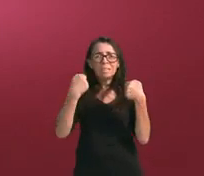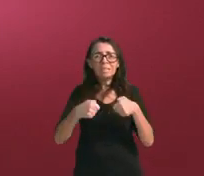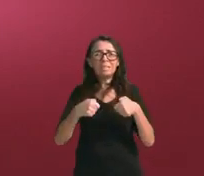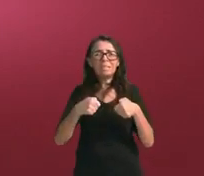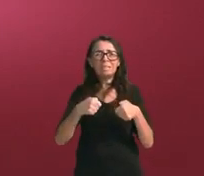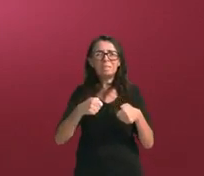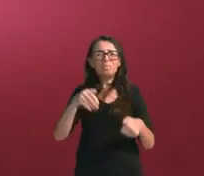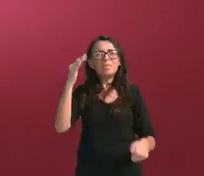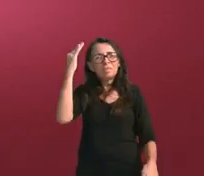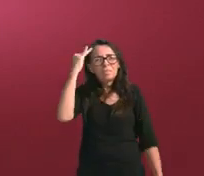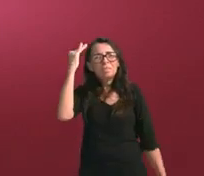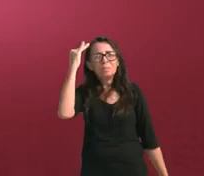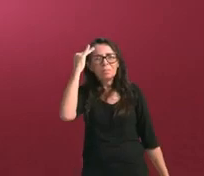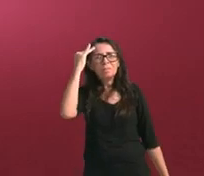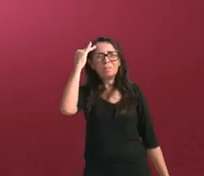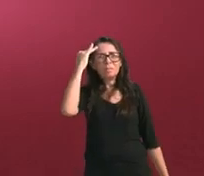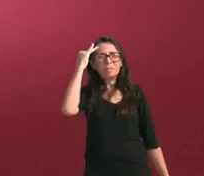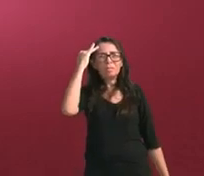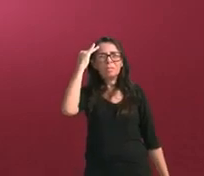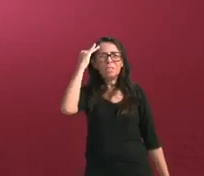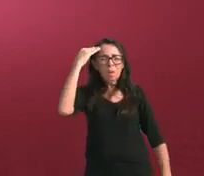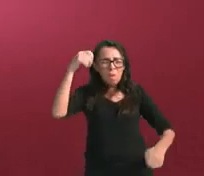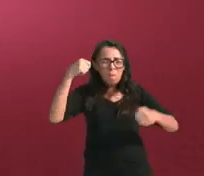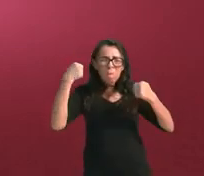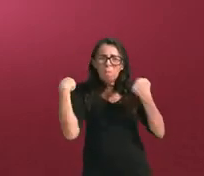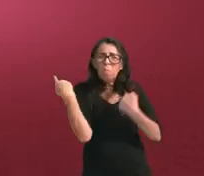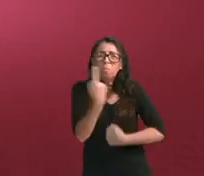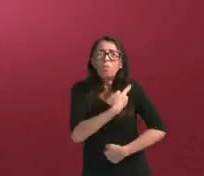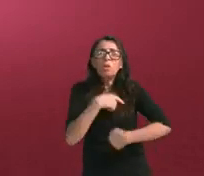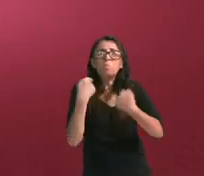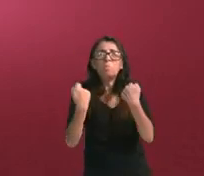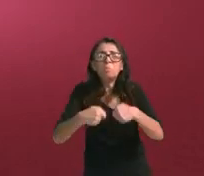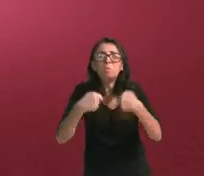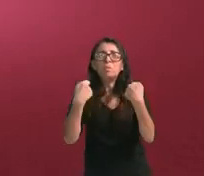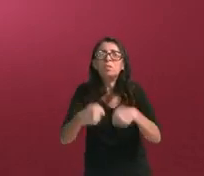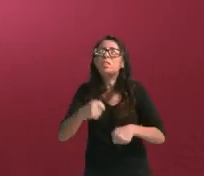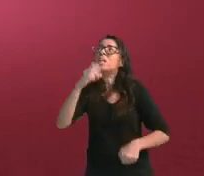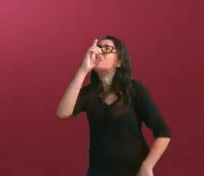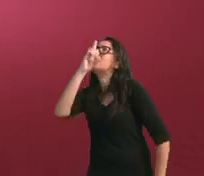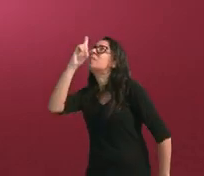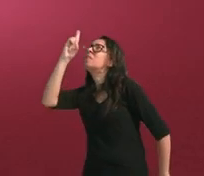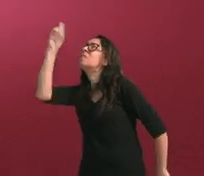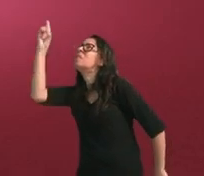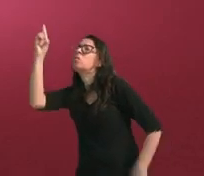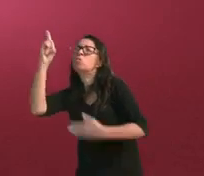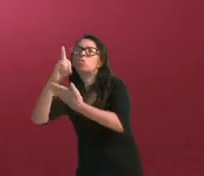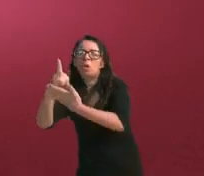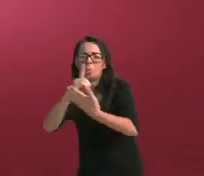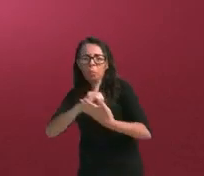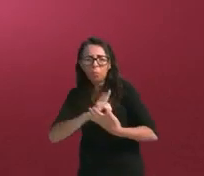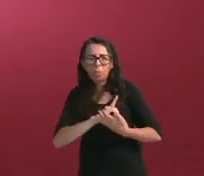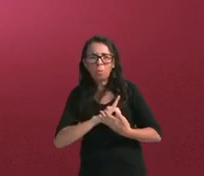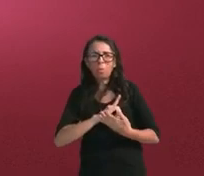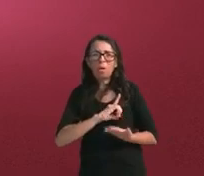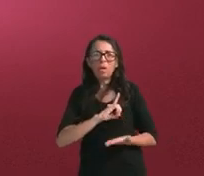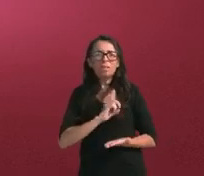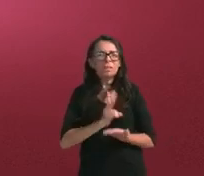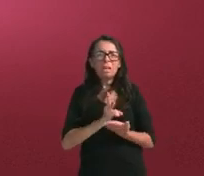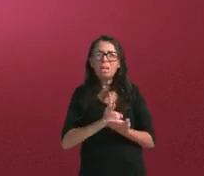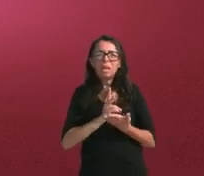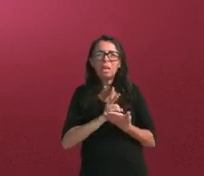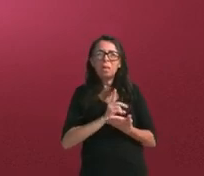tudo conforme os seus propósitos e a sua vontade, não conforme os nossos propósitos, amados, mas conforme a vontade dele, sim.